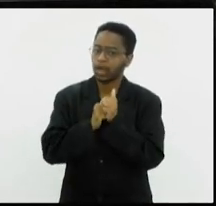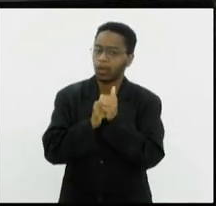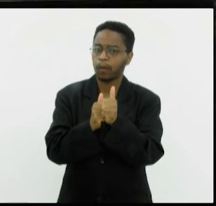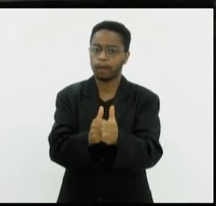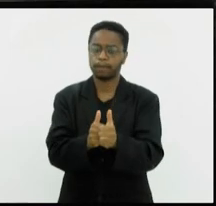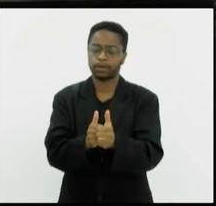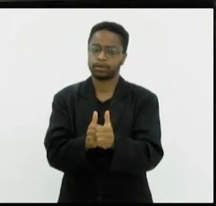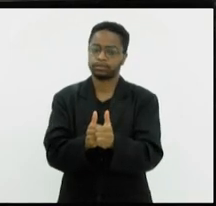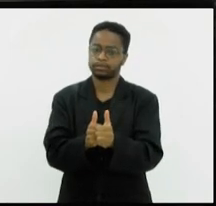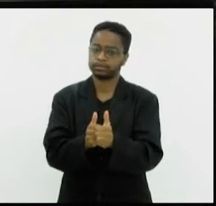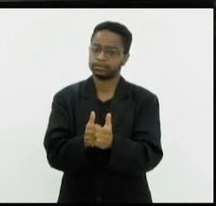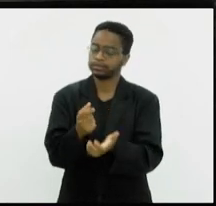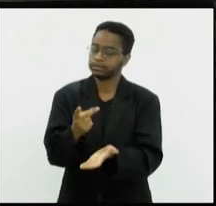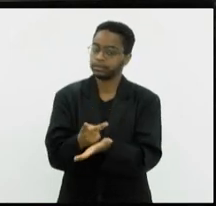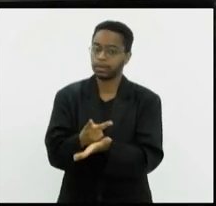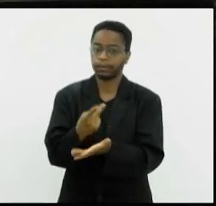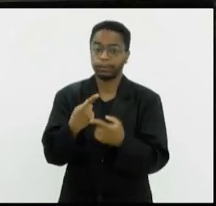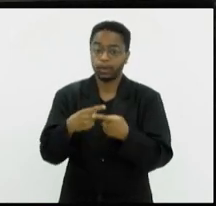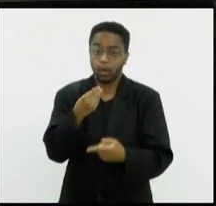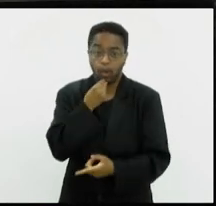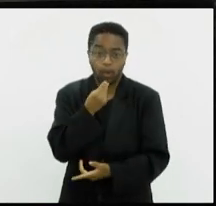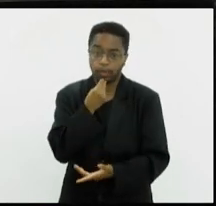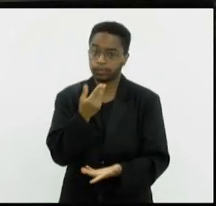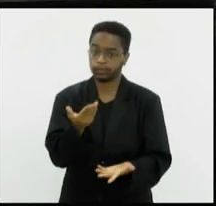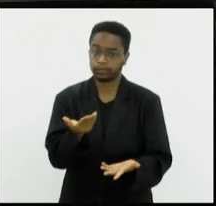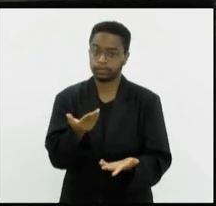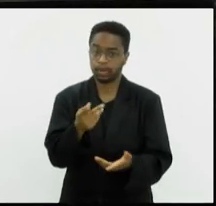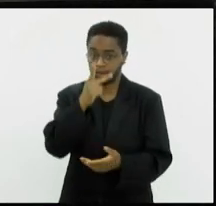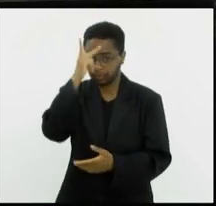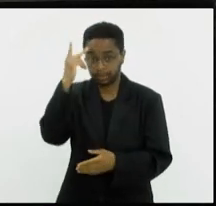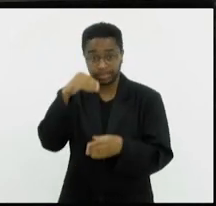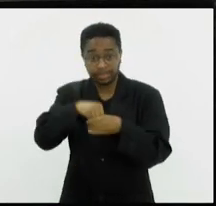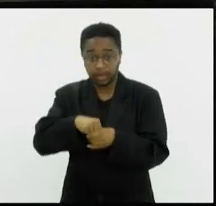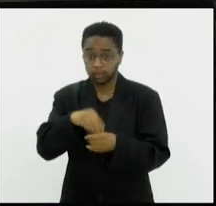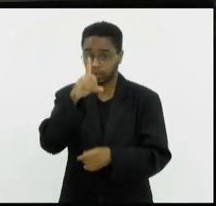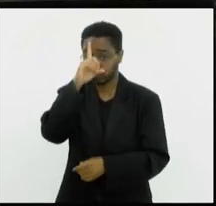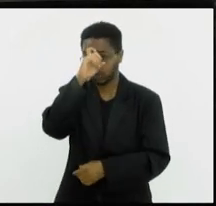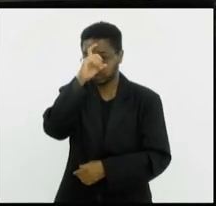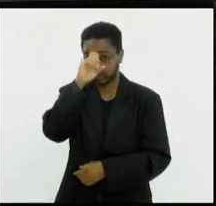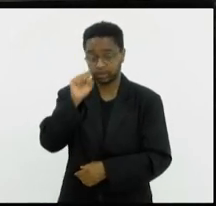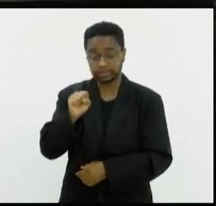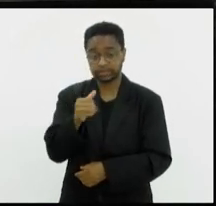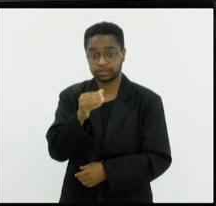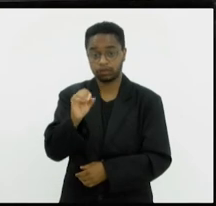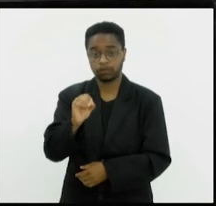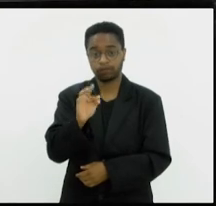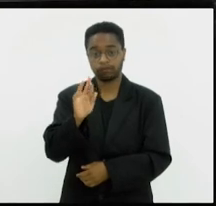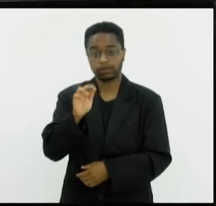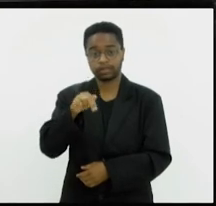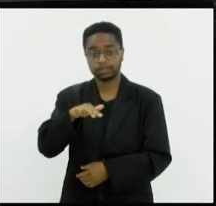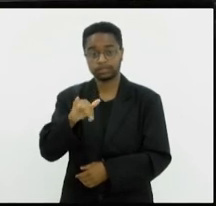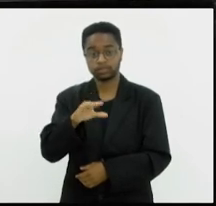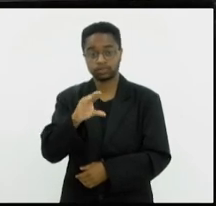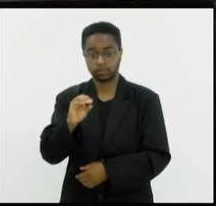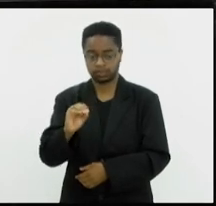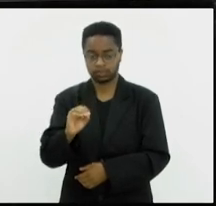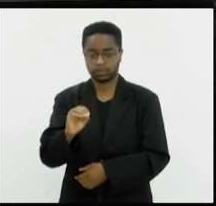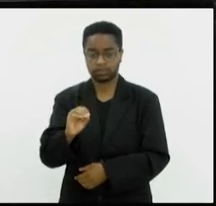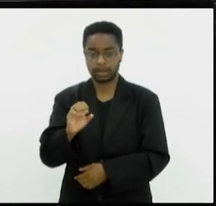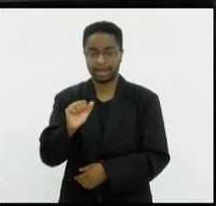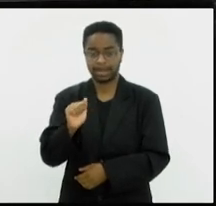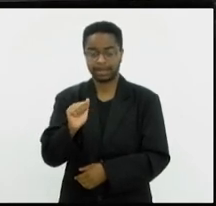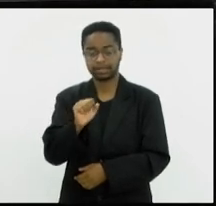de perto porque é óbvio que alguém dentro do Hospital São Francisco de chama-se da